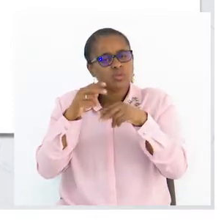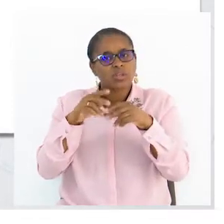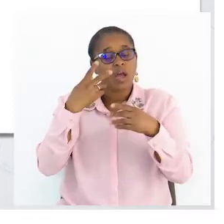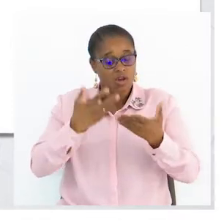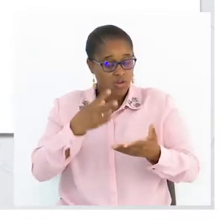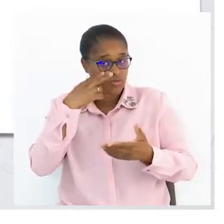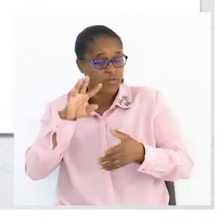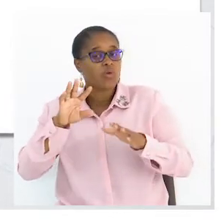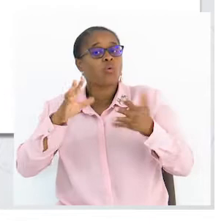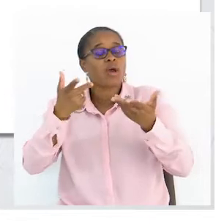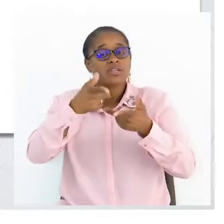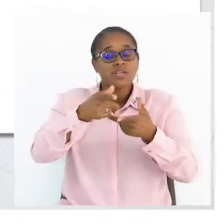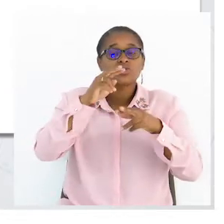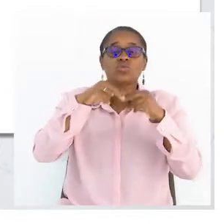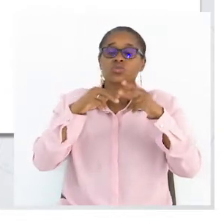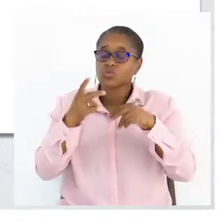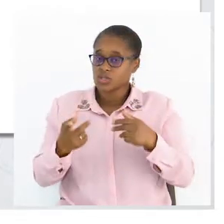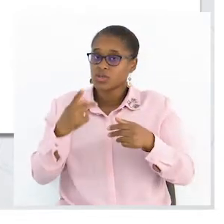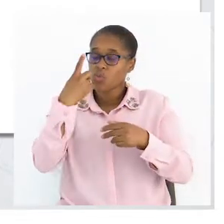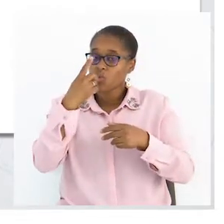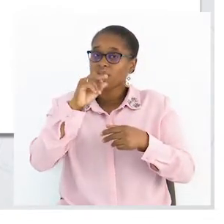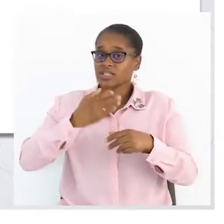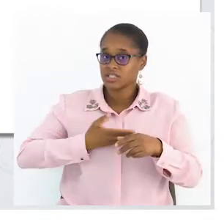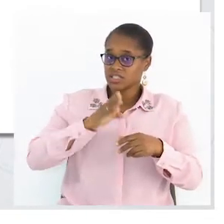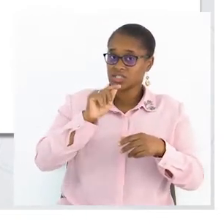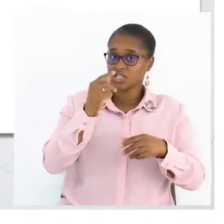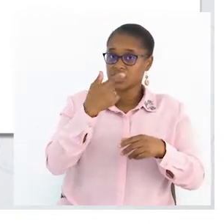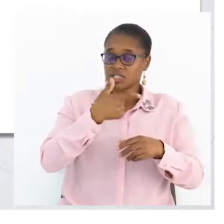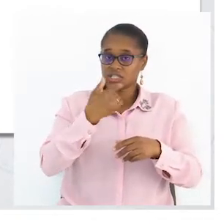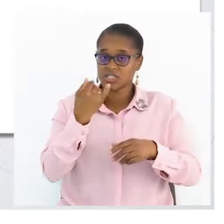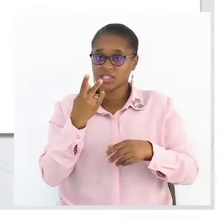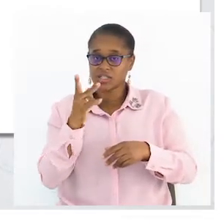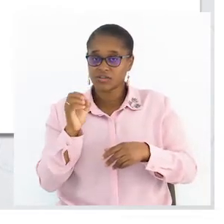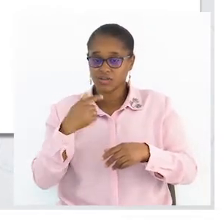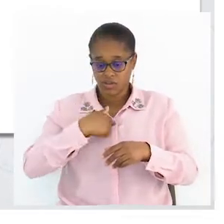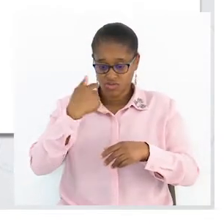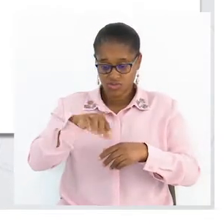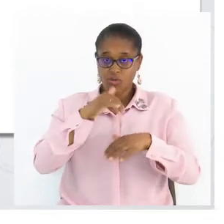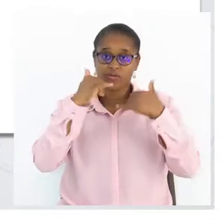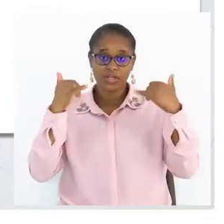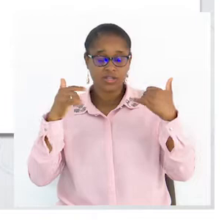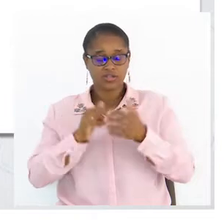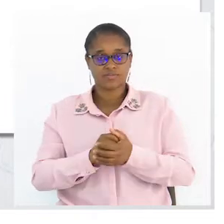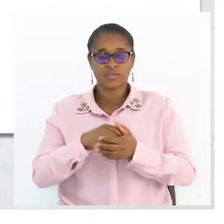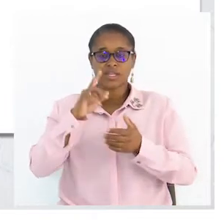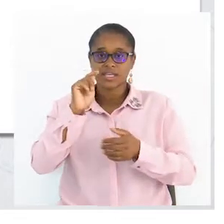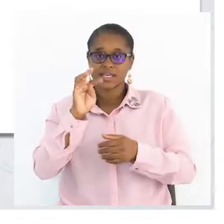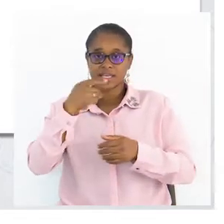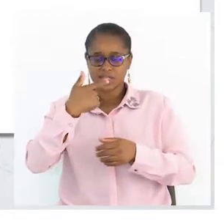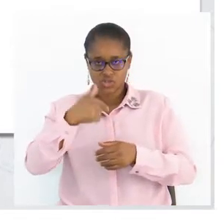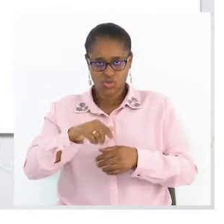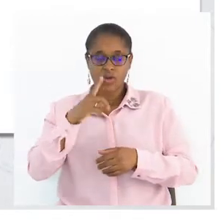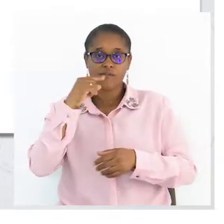esses constituintes. Um adjetivo. Eu estou feliz. Estou é o verbo de